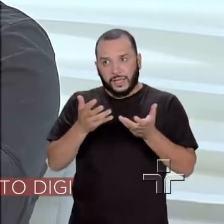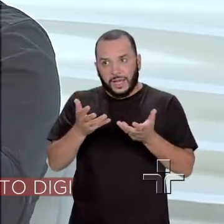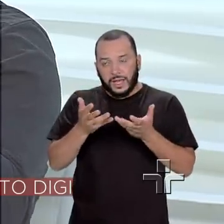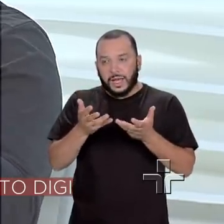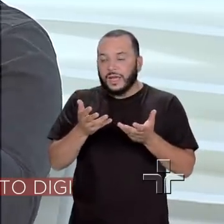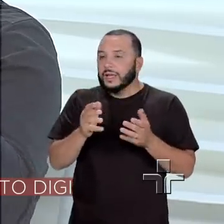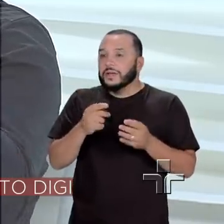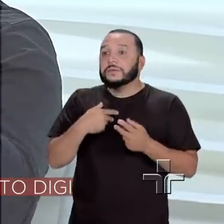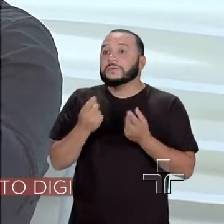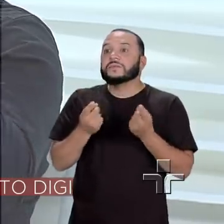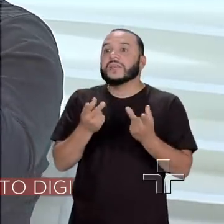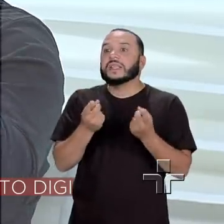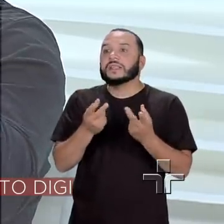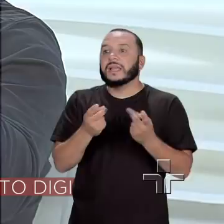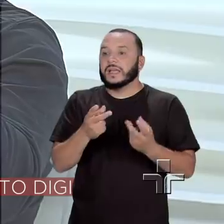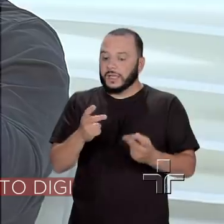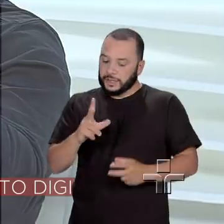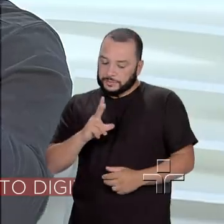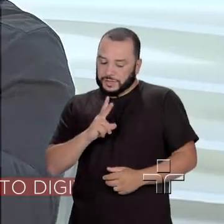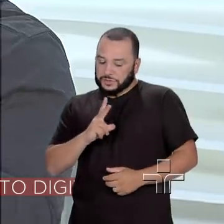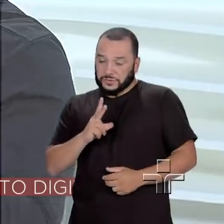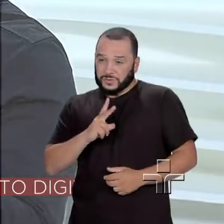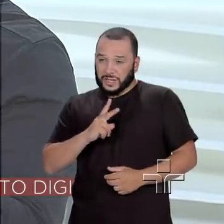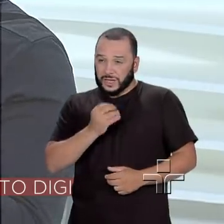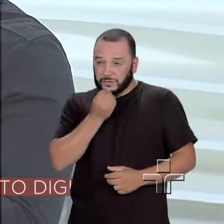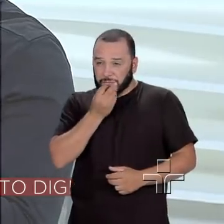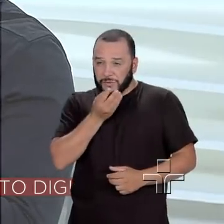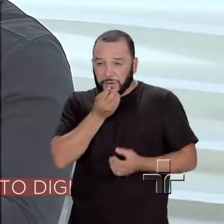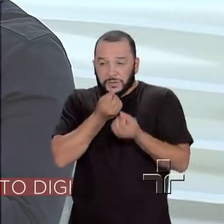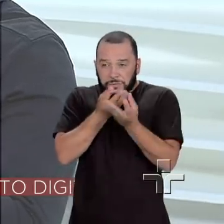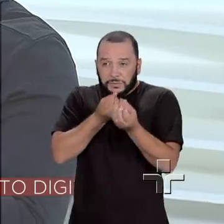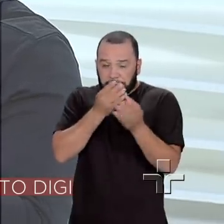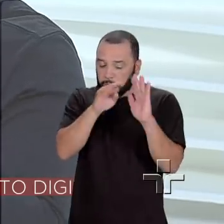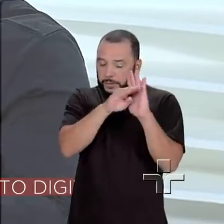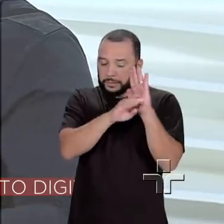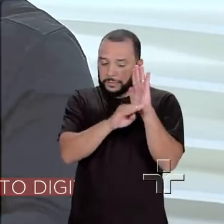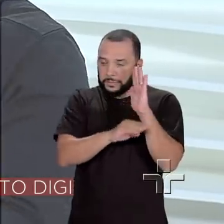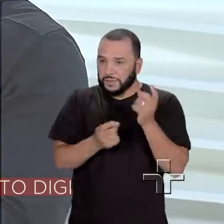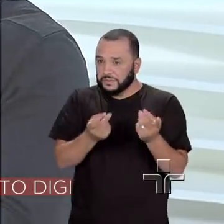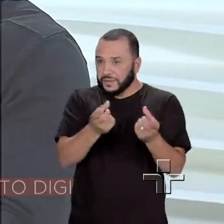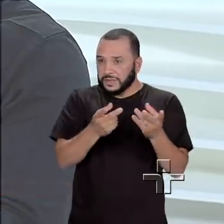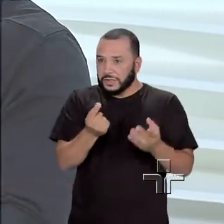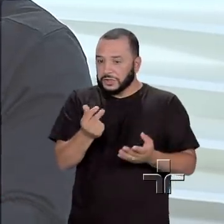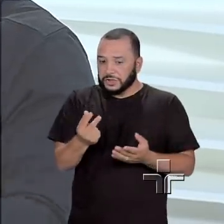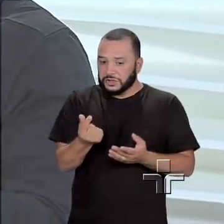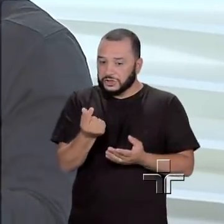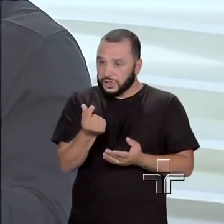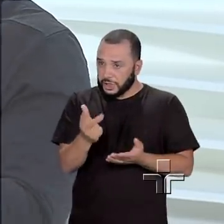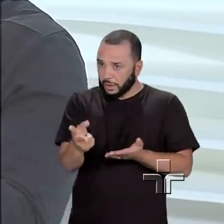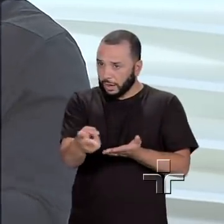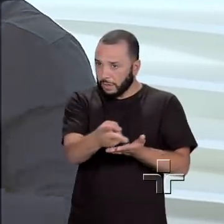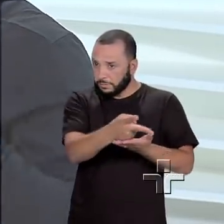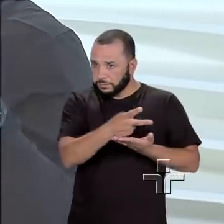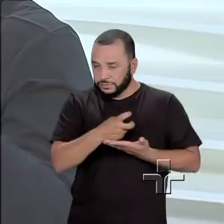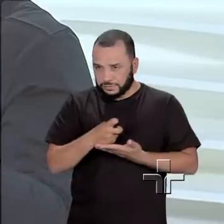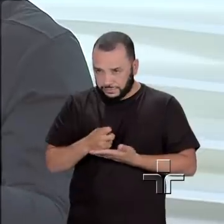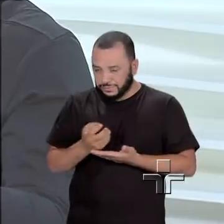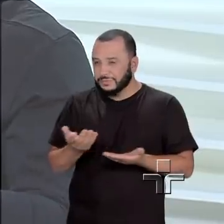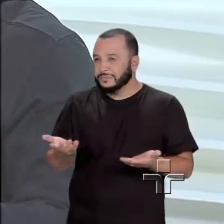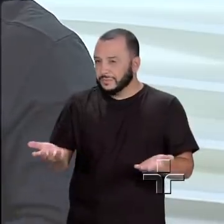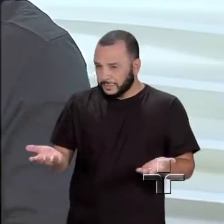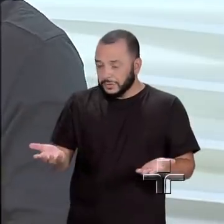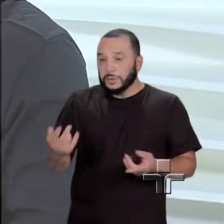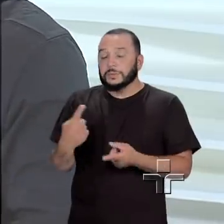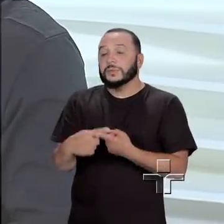parte significativa da privacidade dos seus usuários para se remunerar pelo serviço que ele, Facebook, presta a